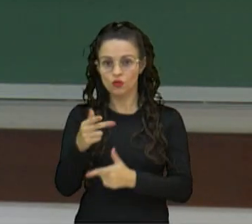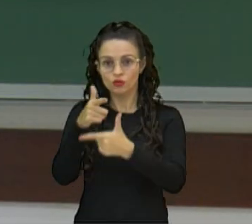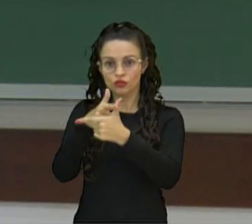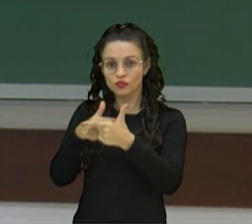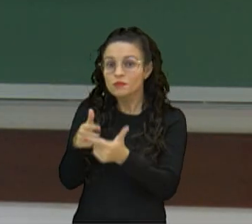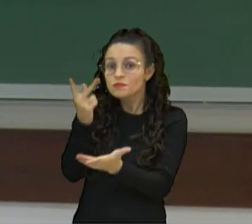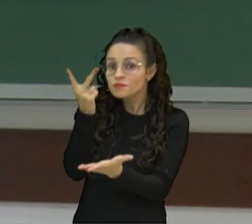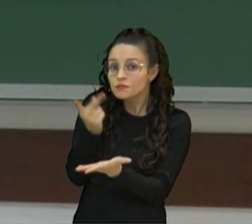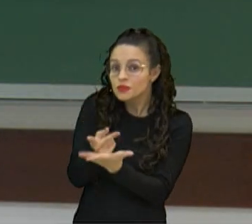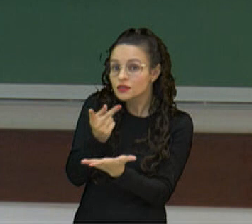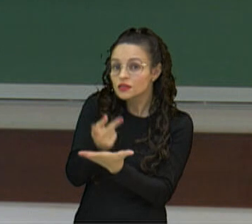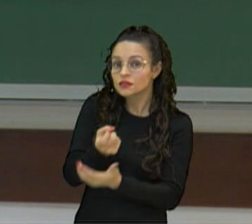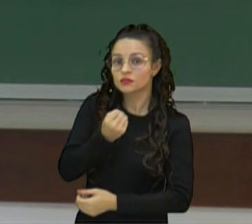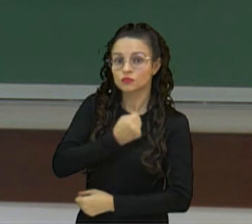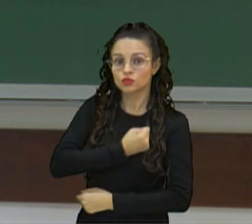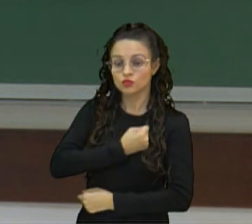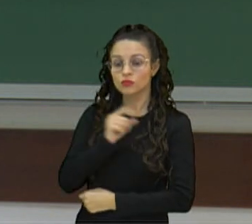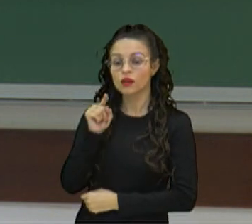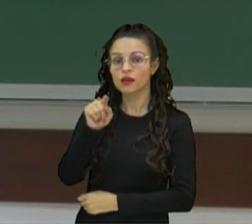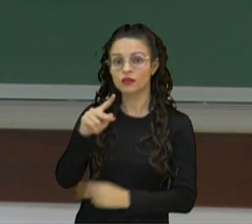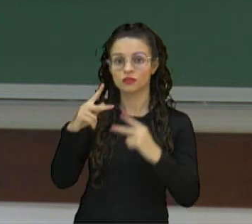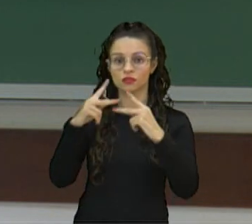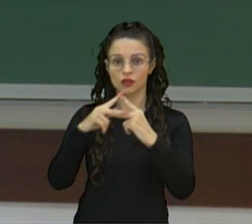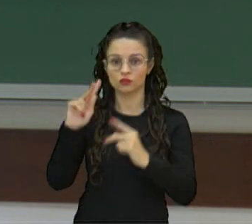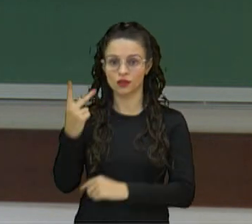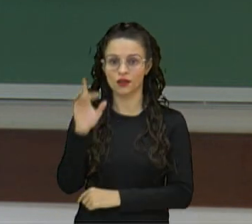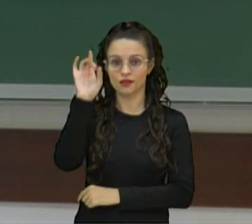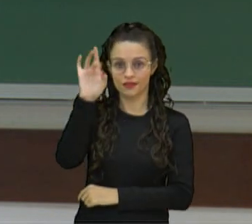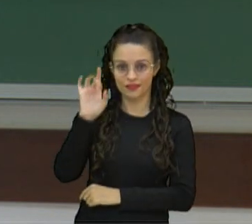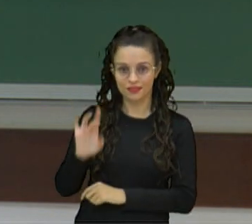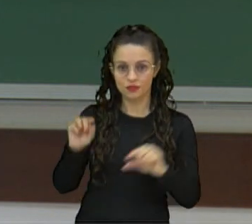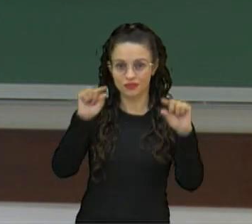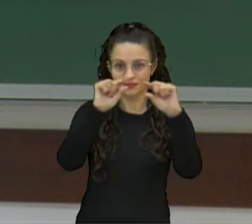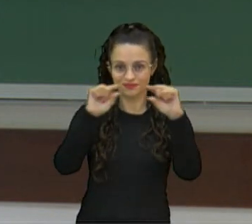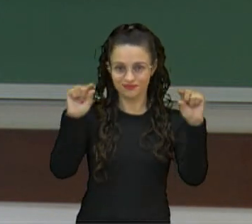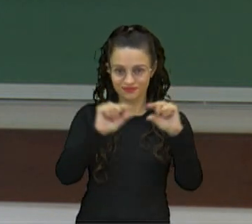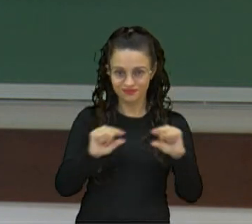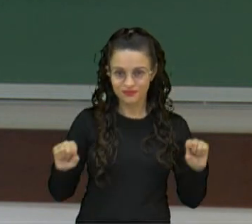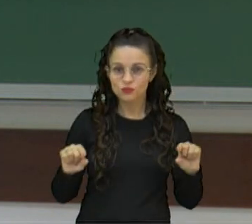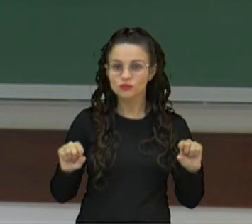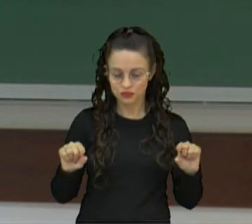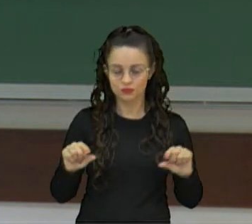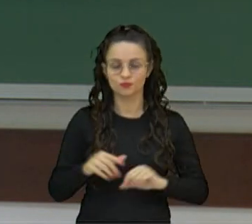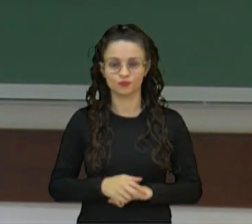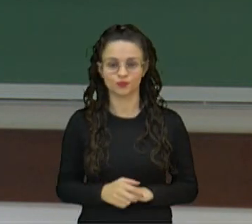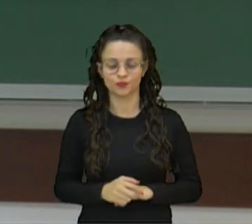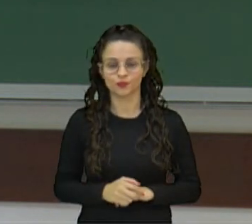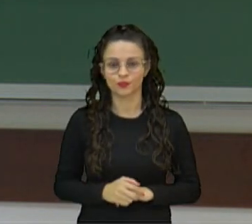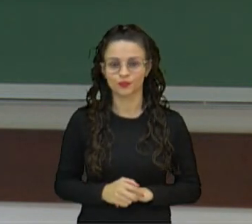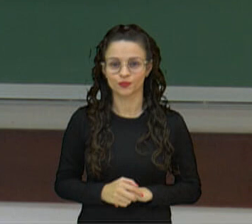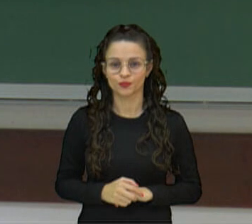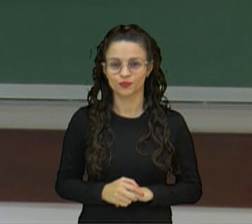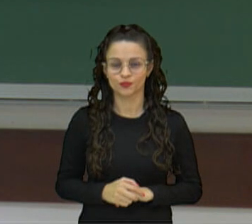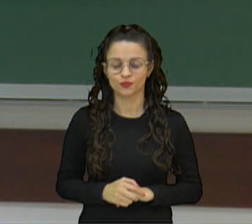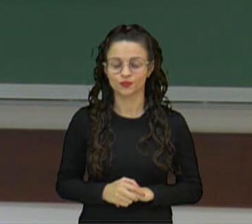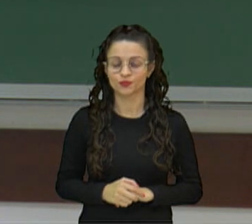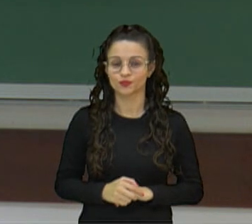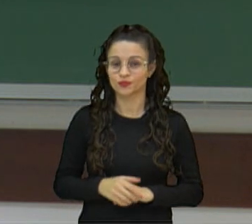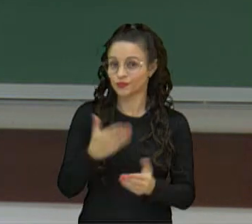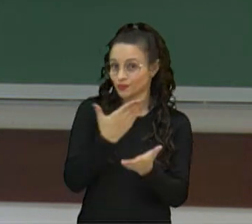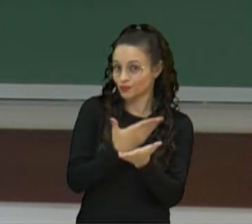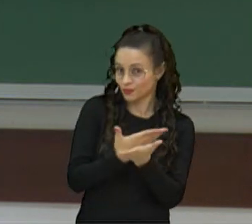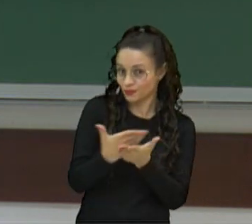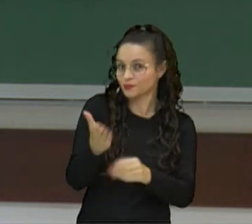mesmo valor o valor do ΔH de cada uma das equações quando isso for necessário. Vamos